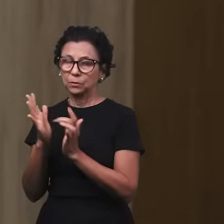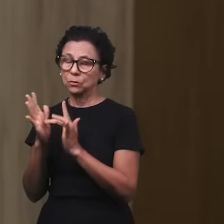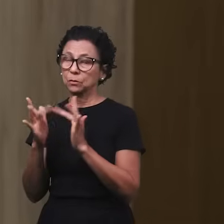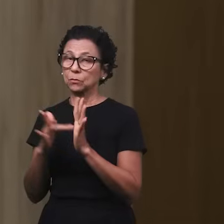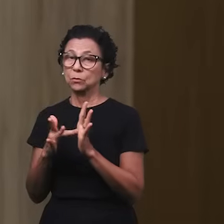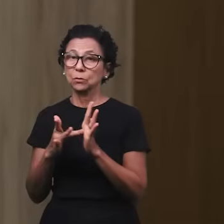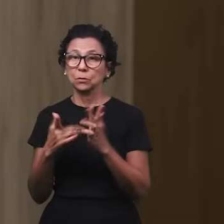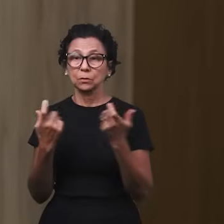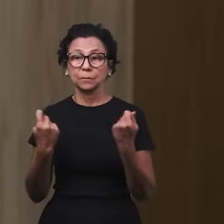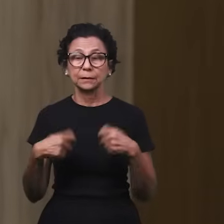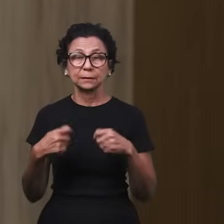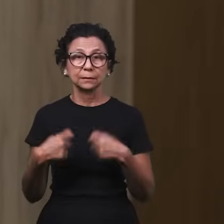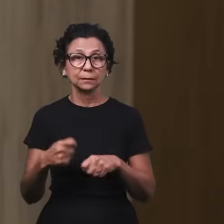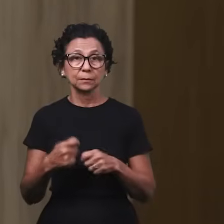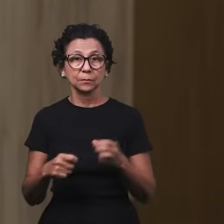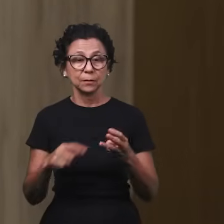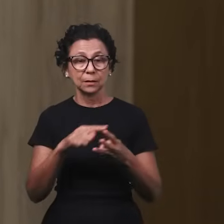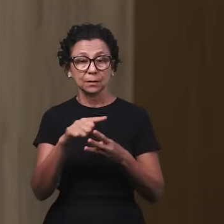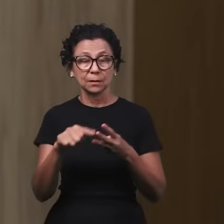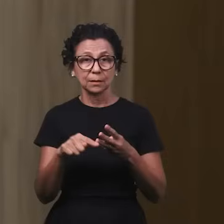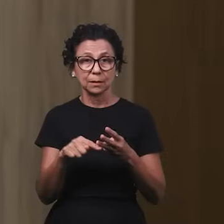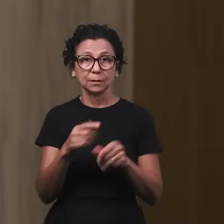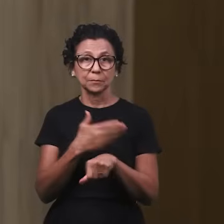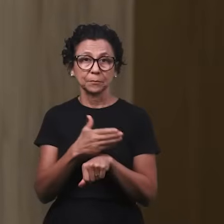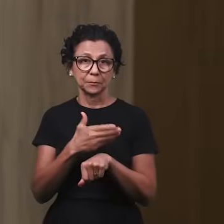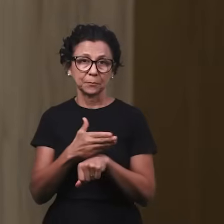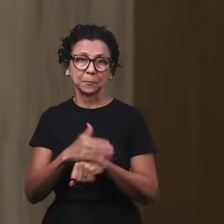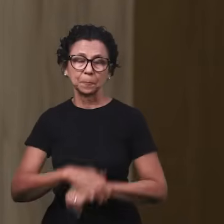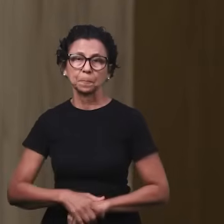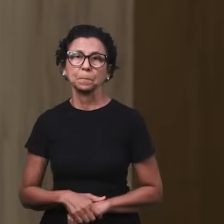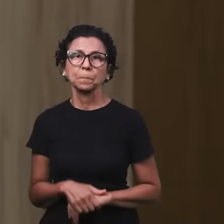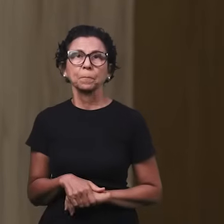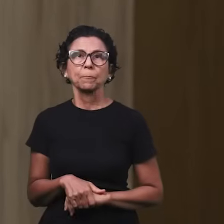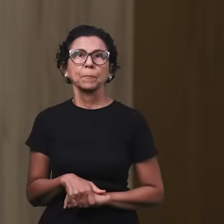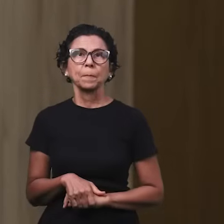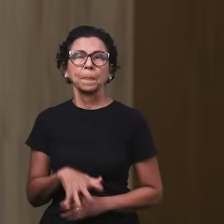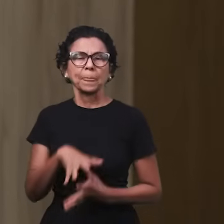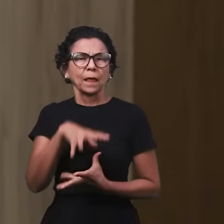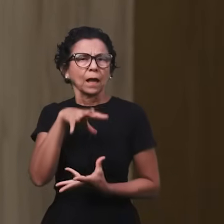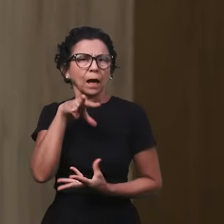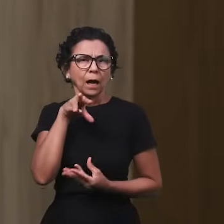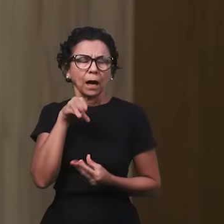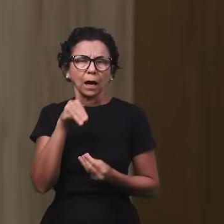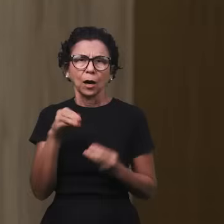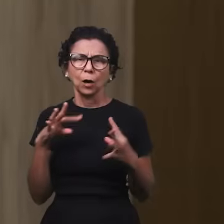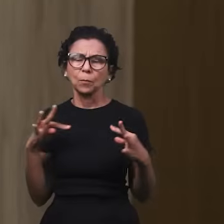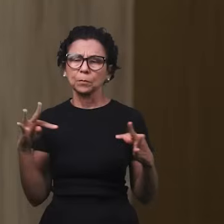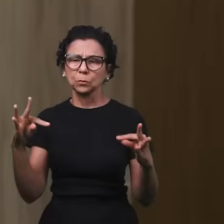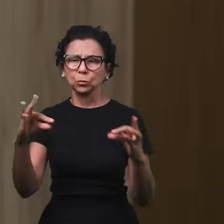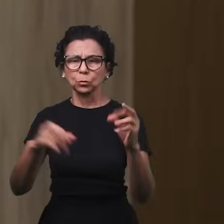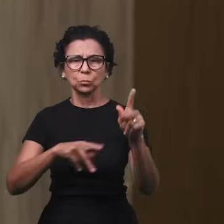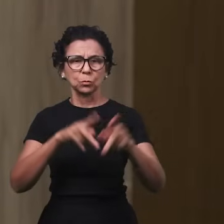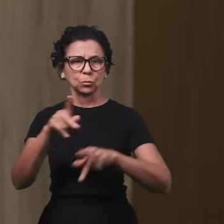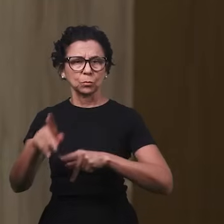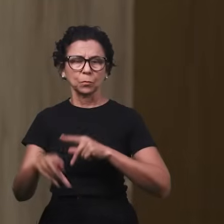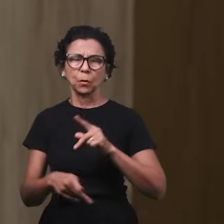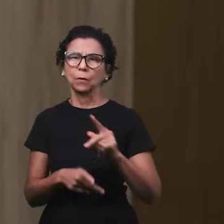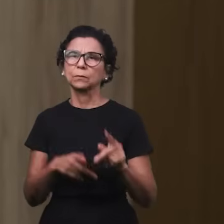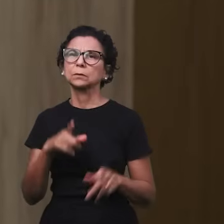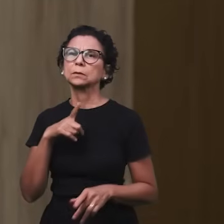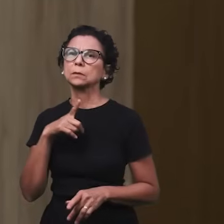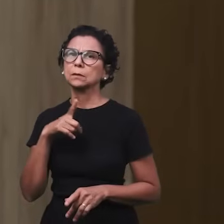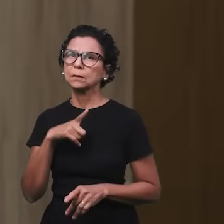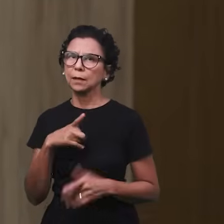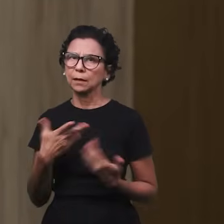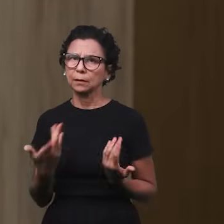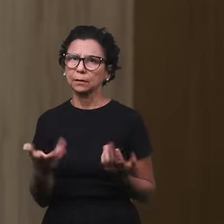da alma. E alma, todos os povos têm. Todos os povos têm. Eles, nos seus aspectos culturais,